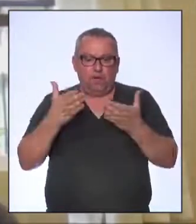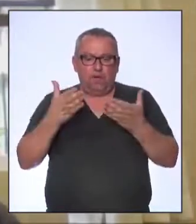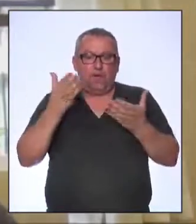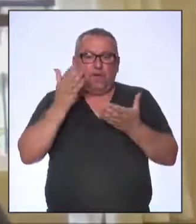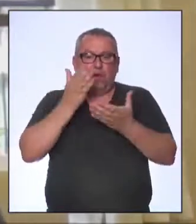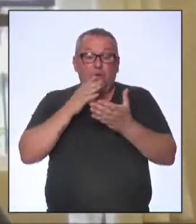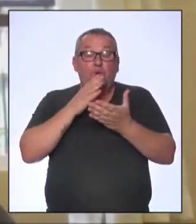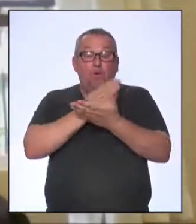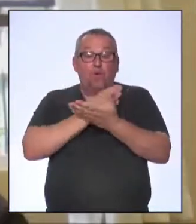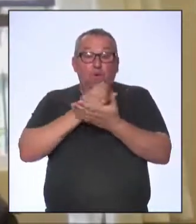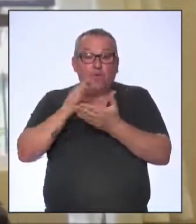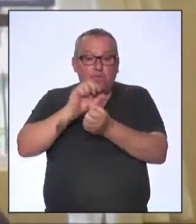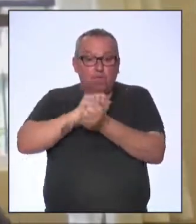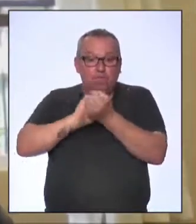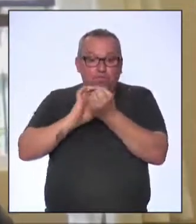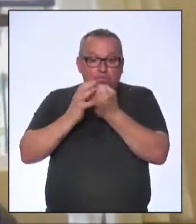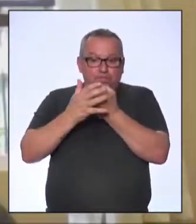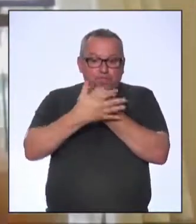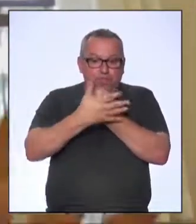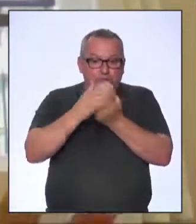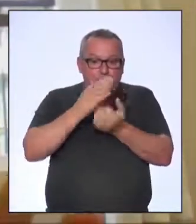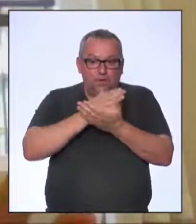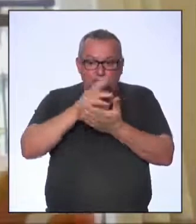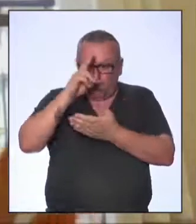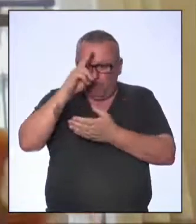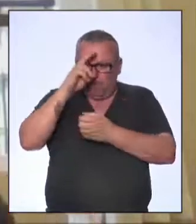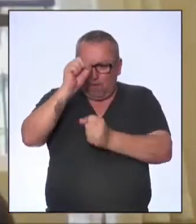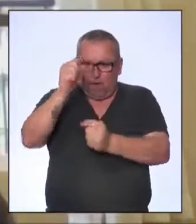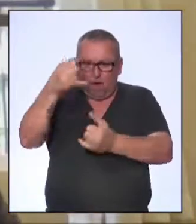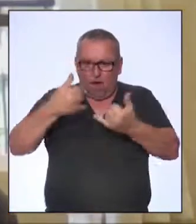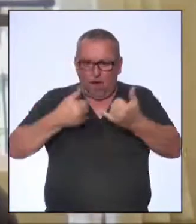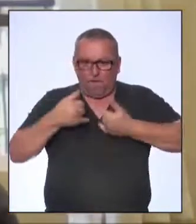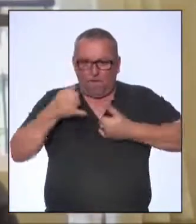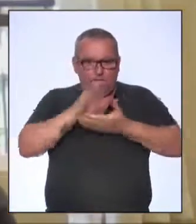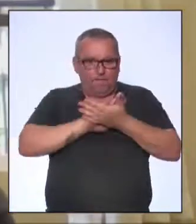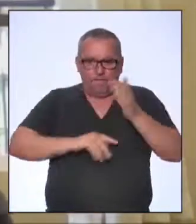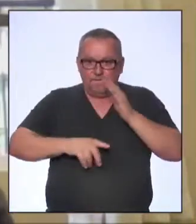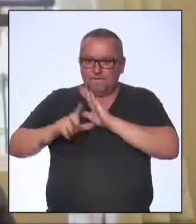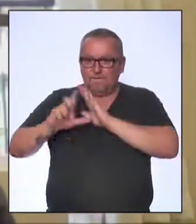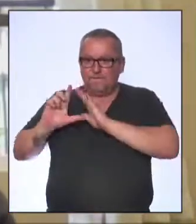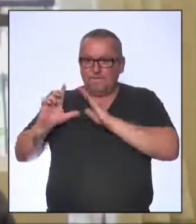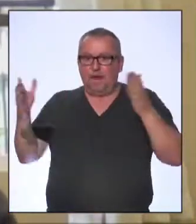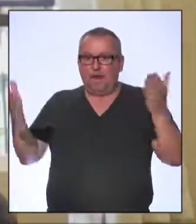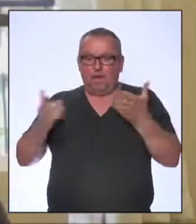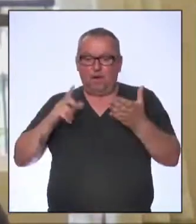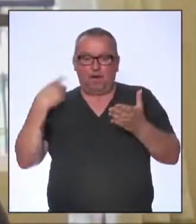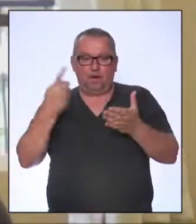chegou, essa gripe, ela veio com tudo sem nos avisar. Só que agora nós temos um tempo